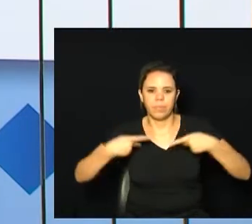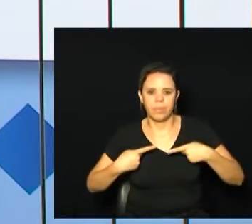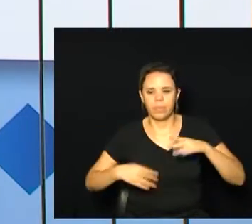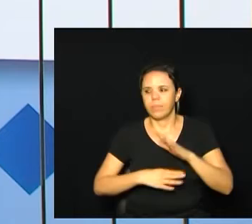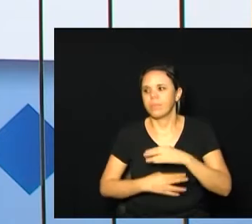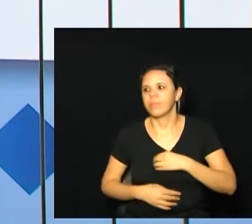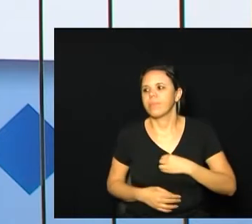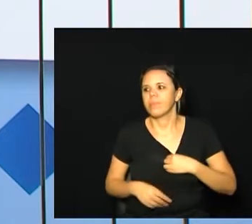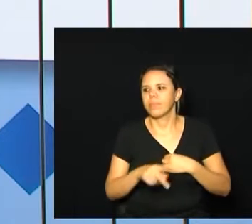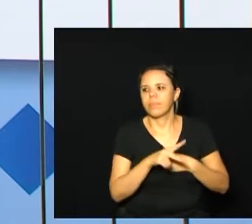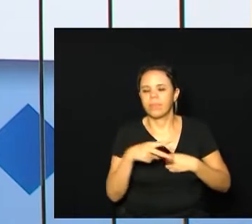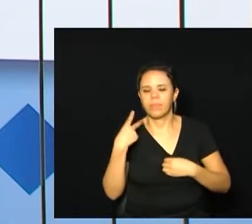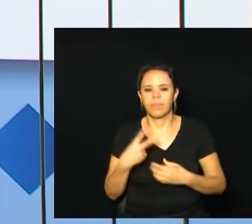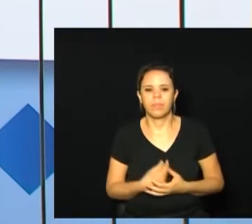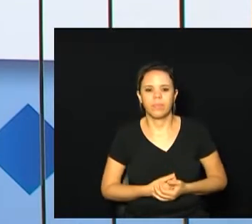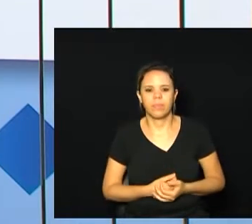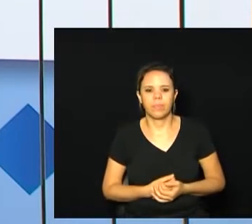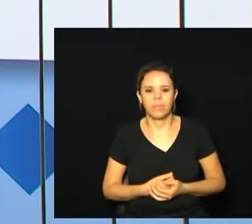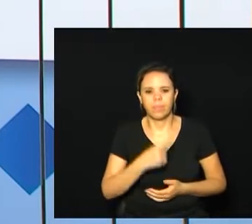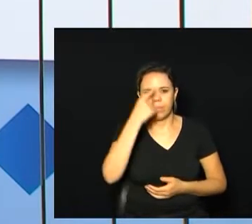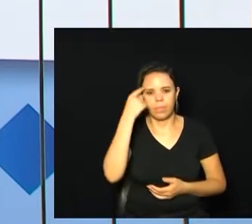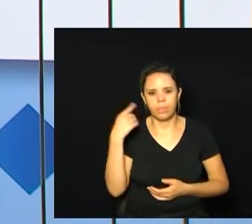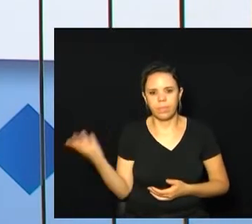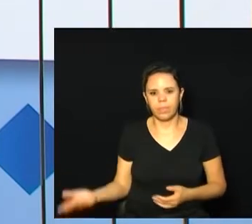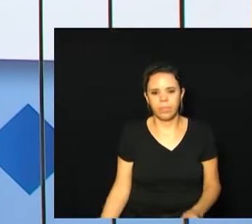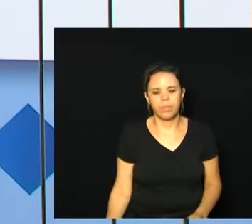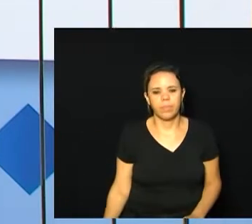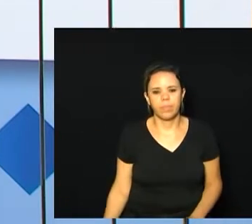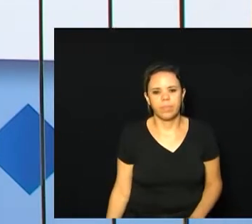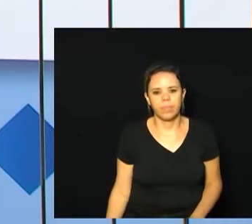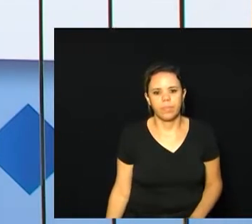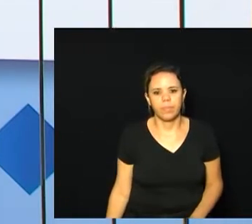da Câmara, que é presidida pela vereadora Paola Miguel. Confira como foi.